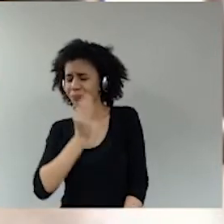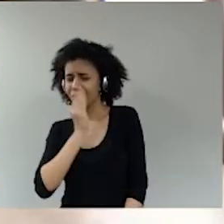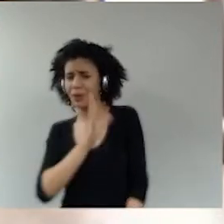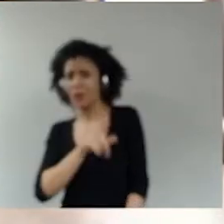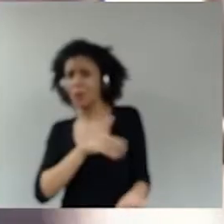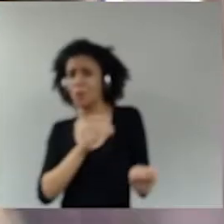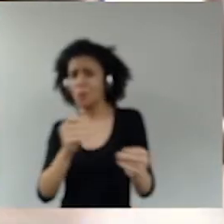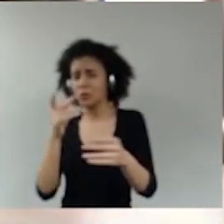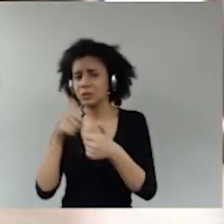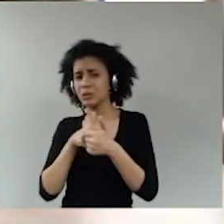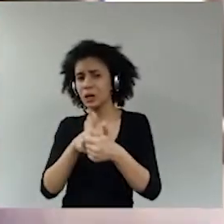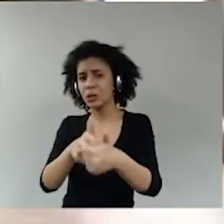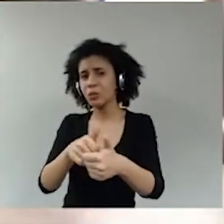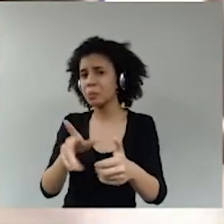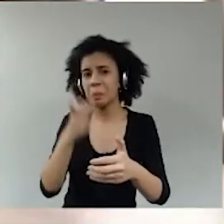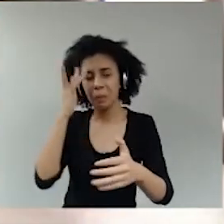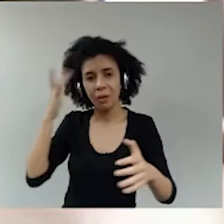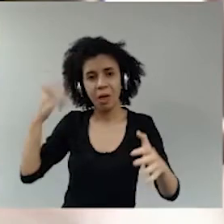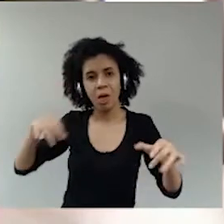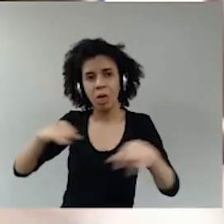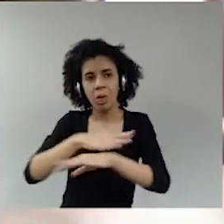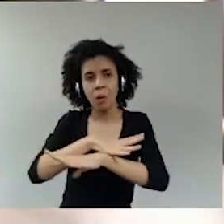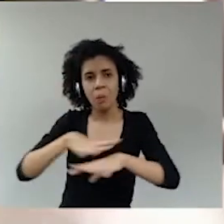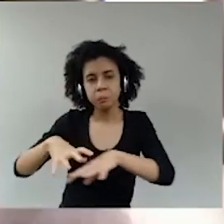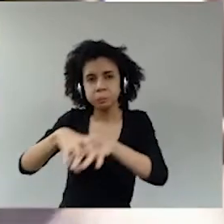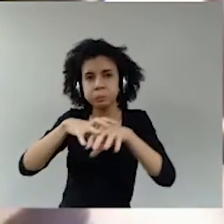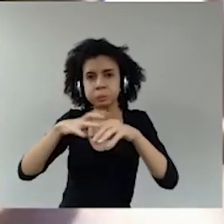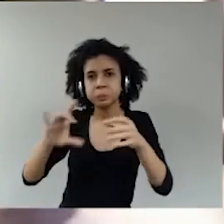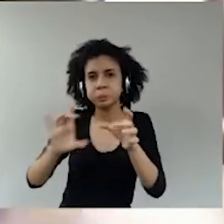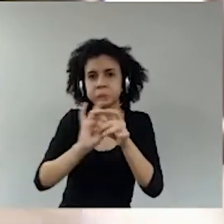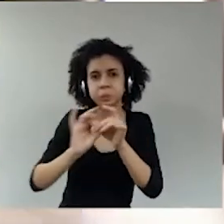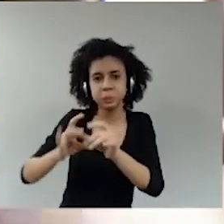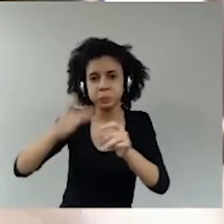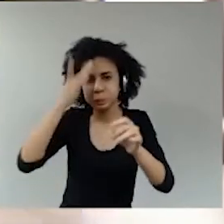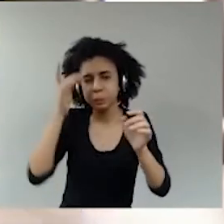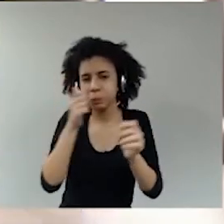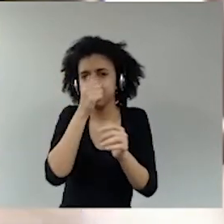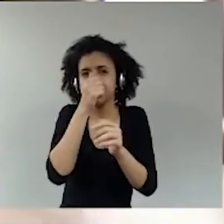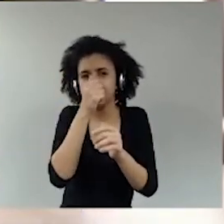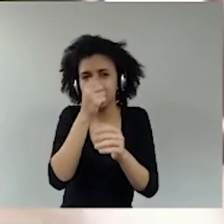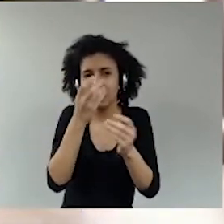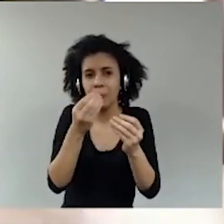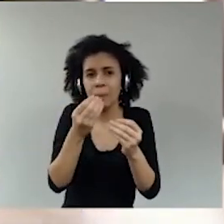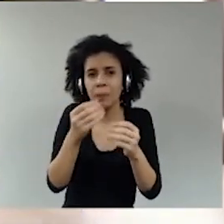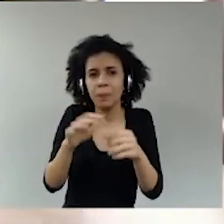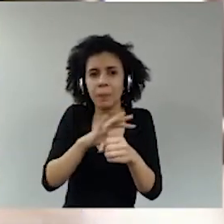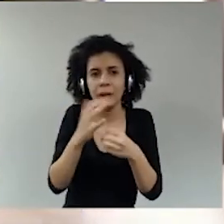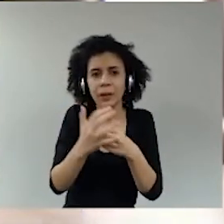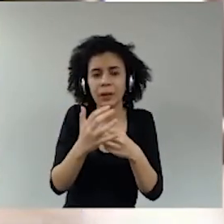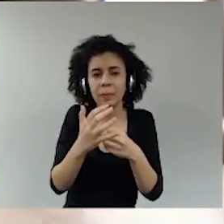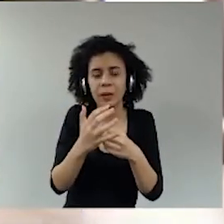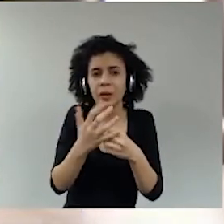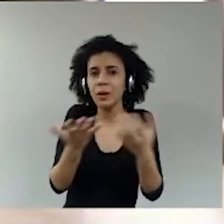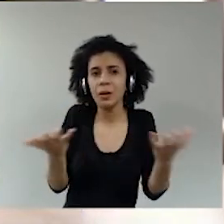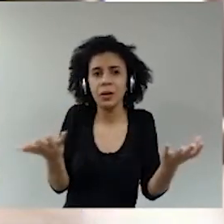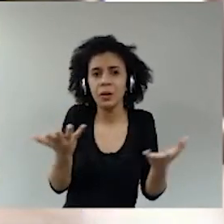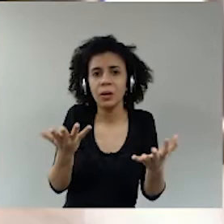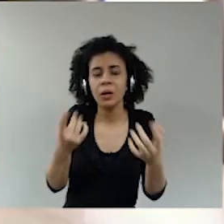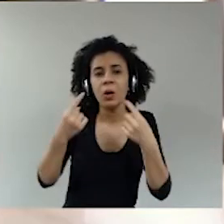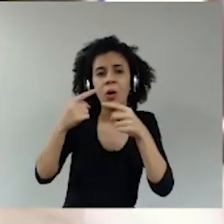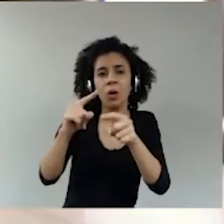seguidores que se aglomeravam em meio de uma pandemia e atentavam contra o Estado Democrático de